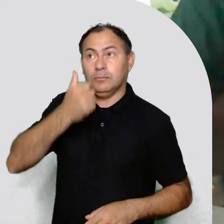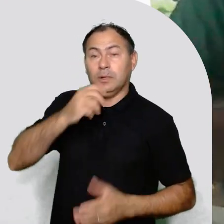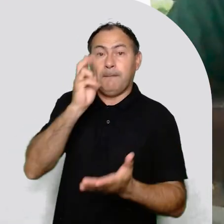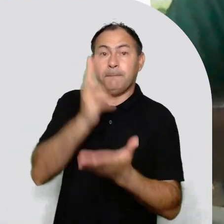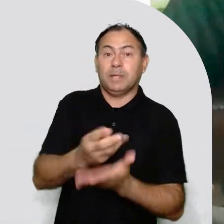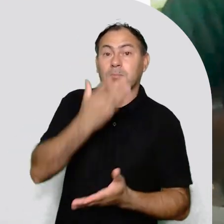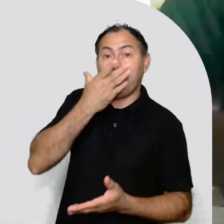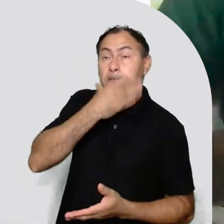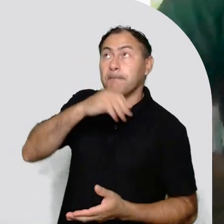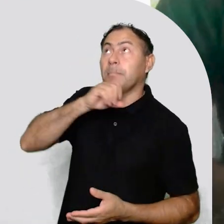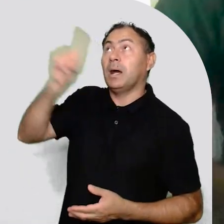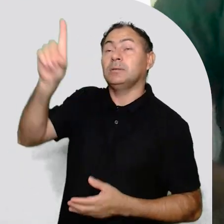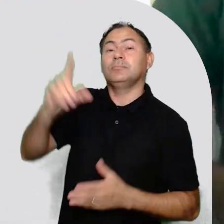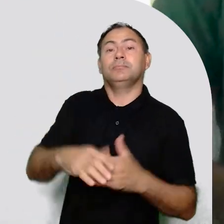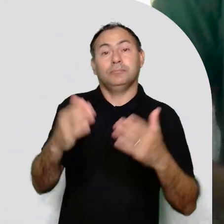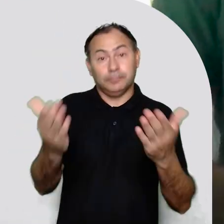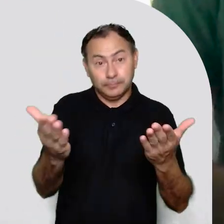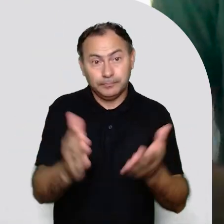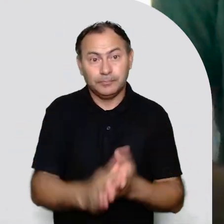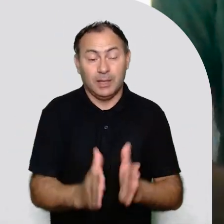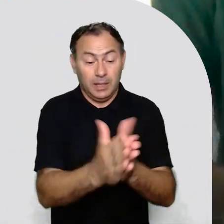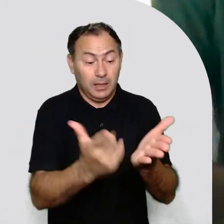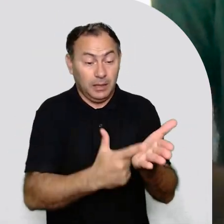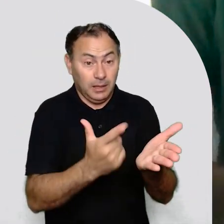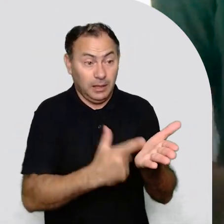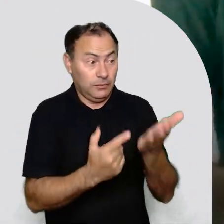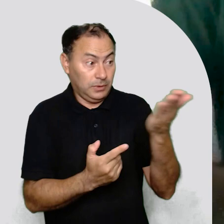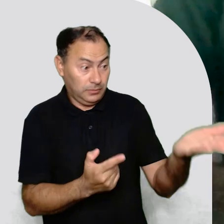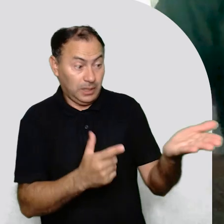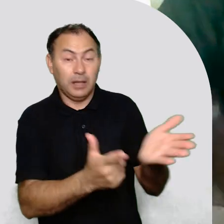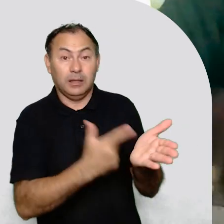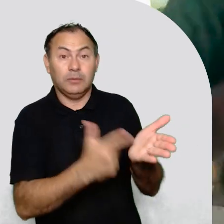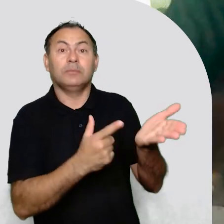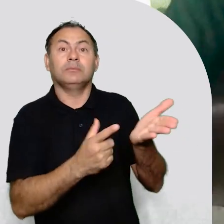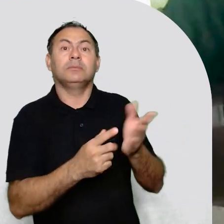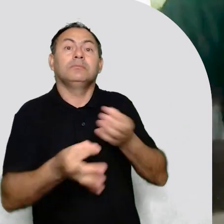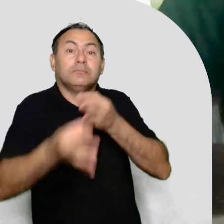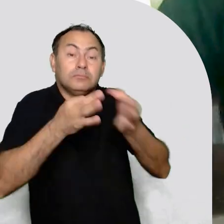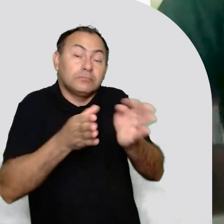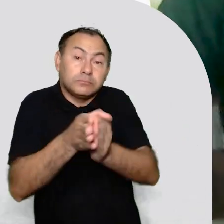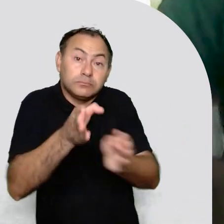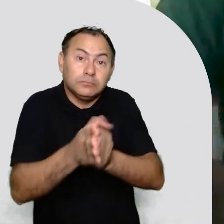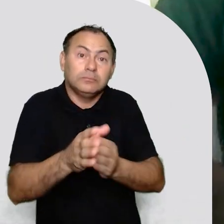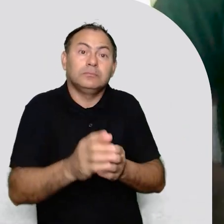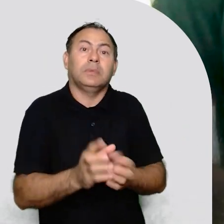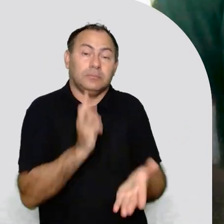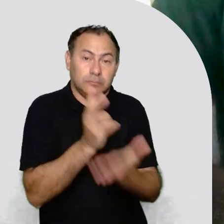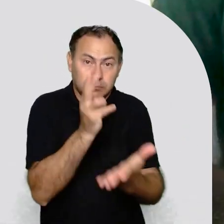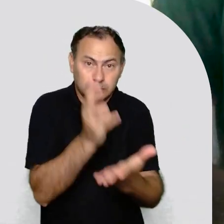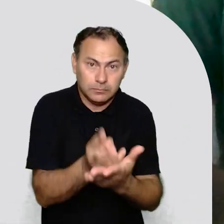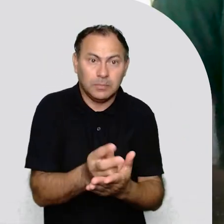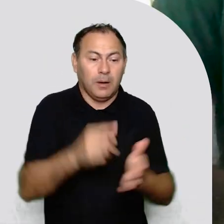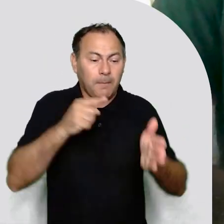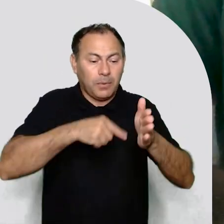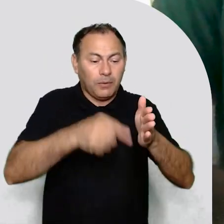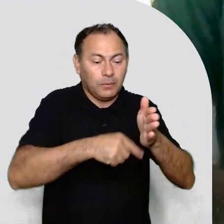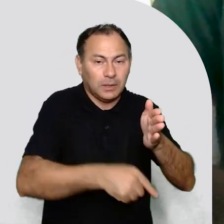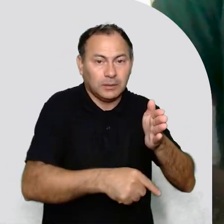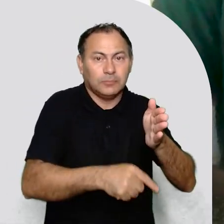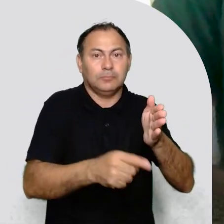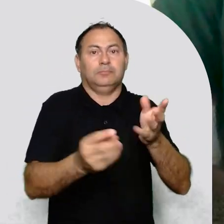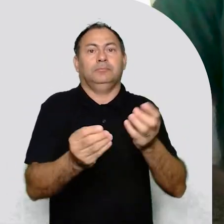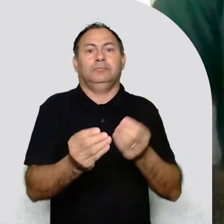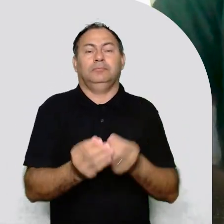do mesmo Pai. E esse livrinho, então, nos sugere a continuarmos